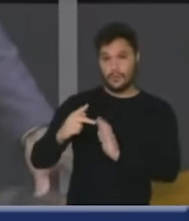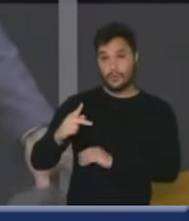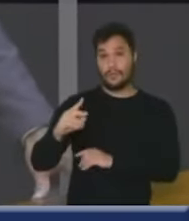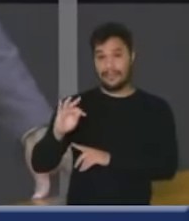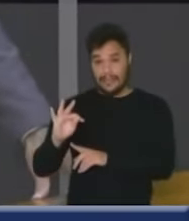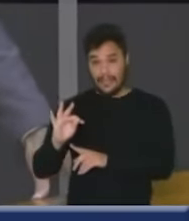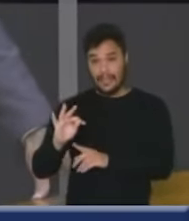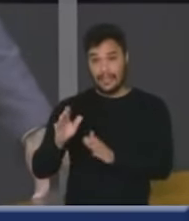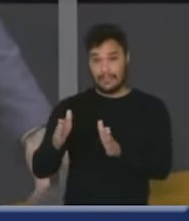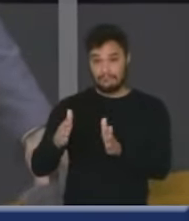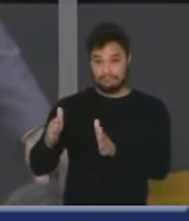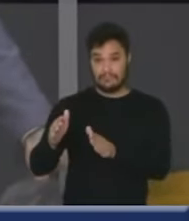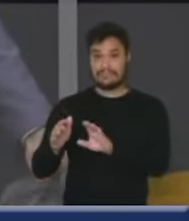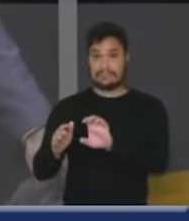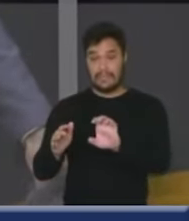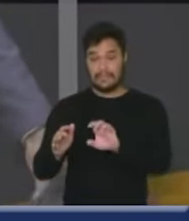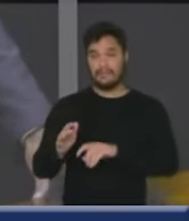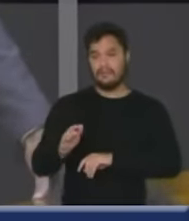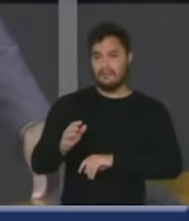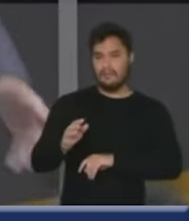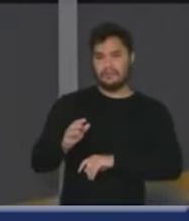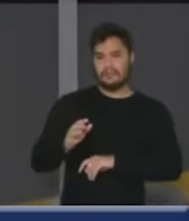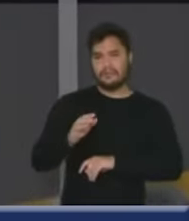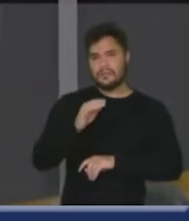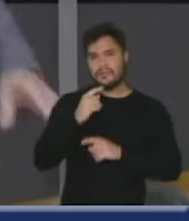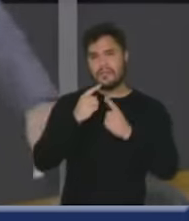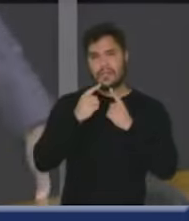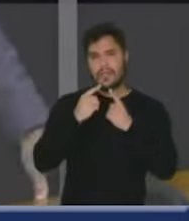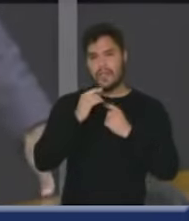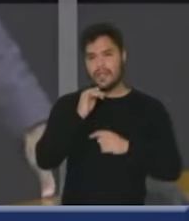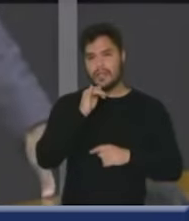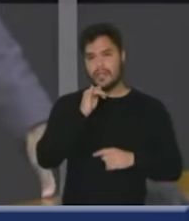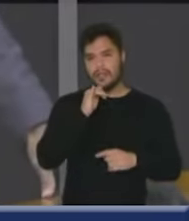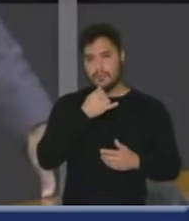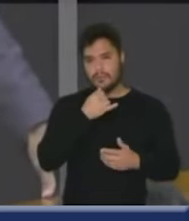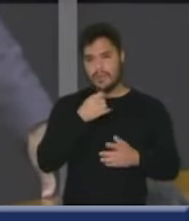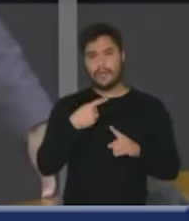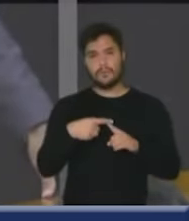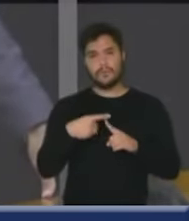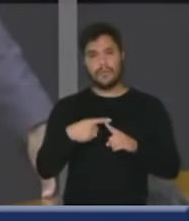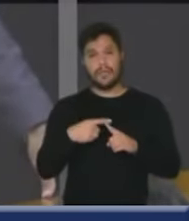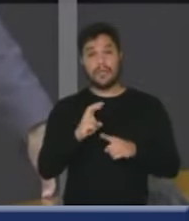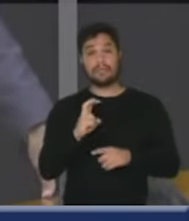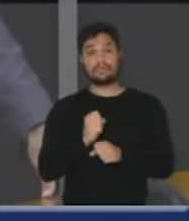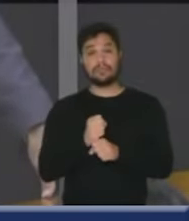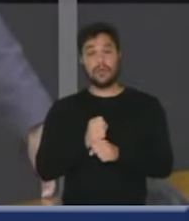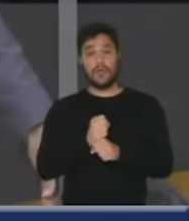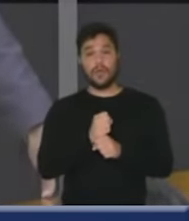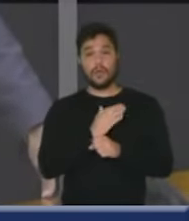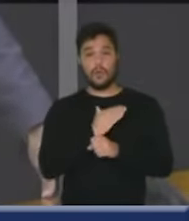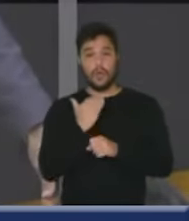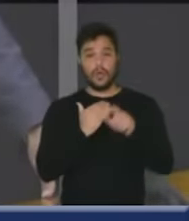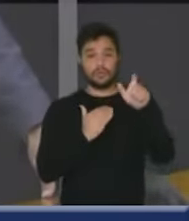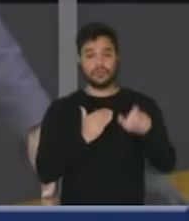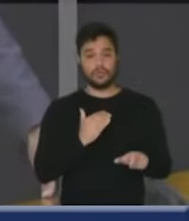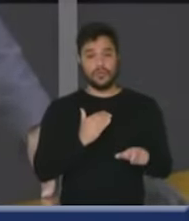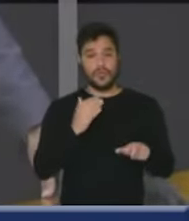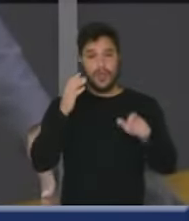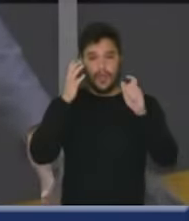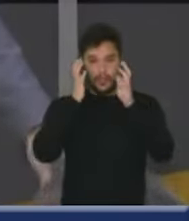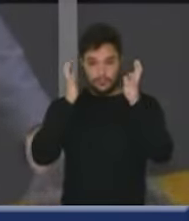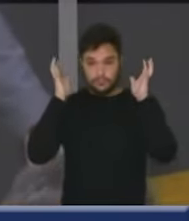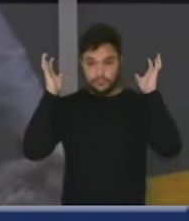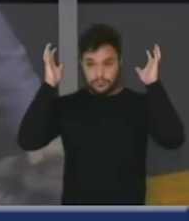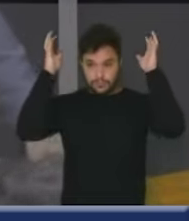lamentando pelo aniversário de 5 anos da morte de Marielle e falando a